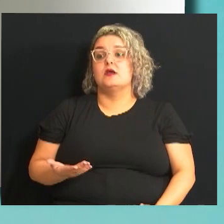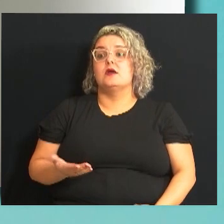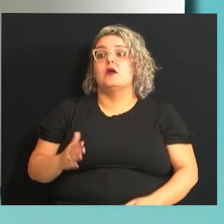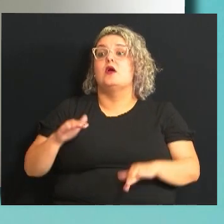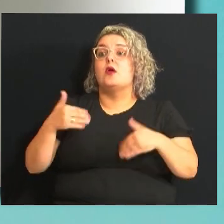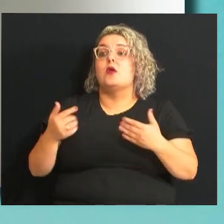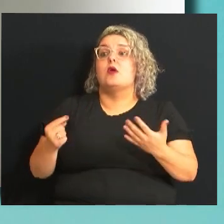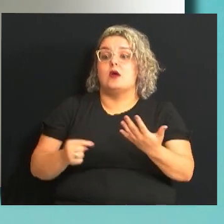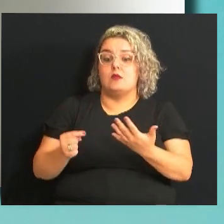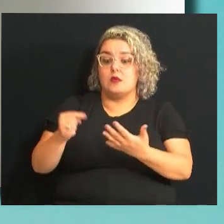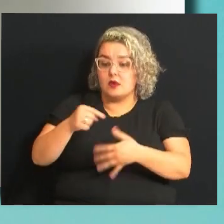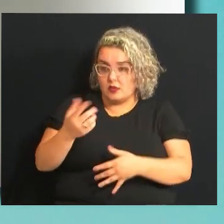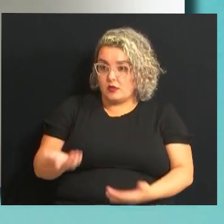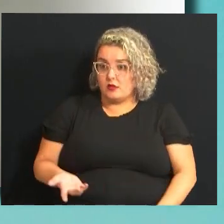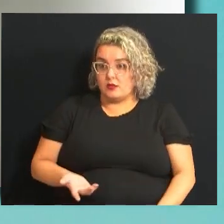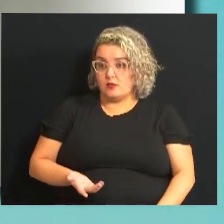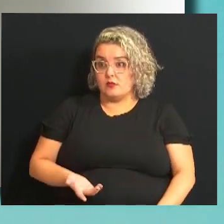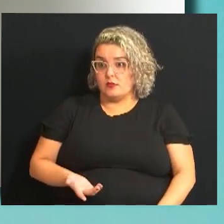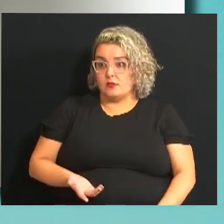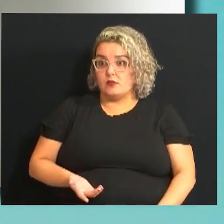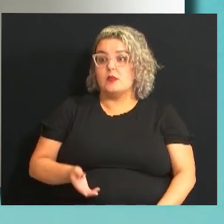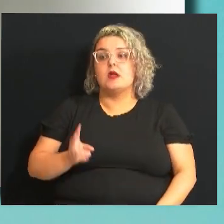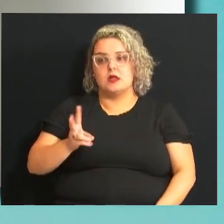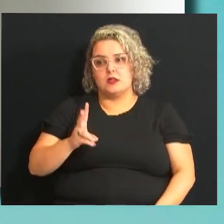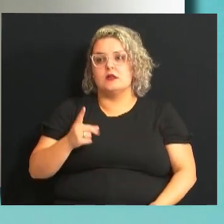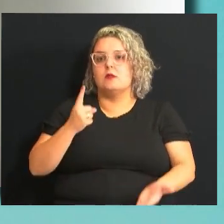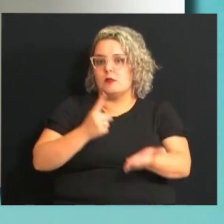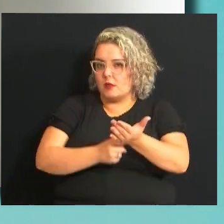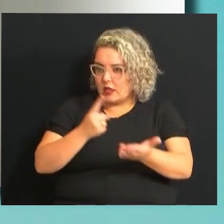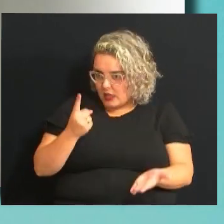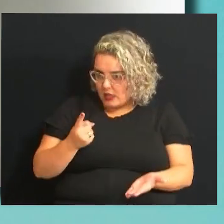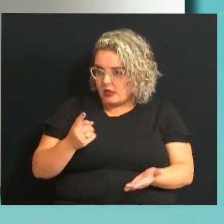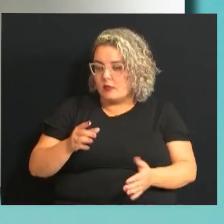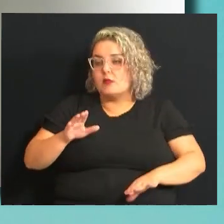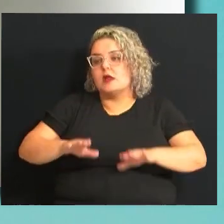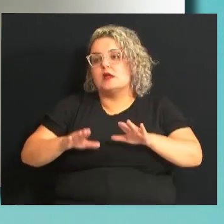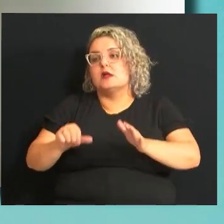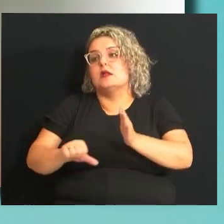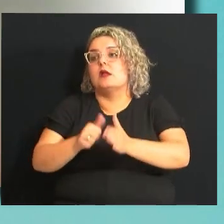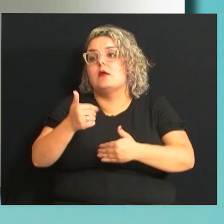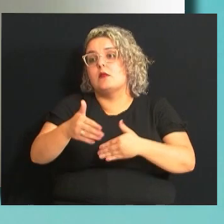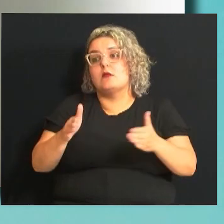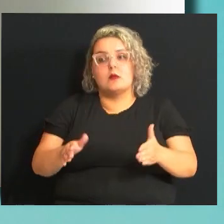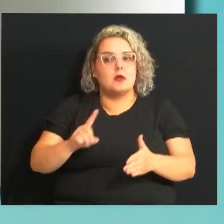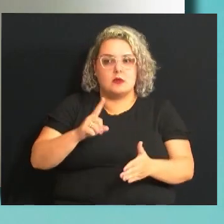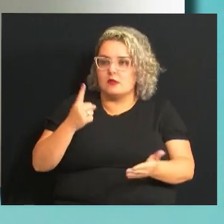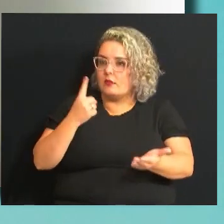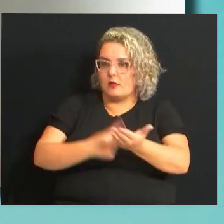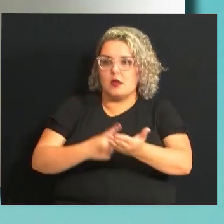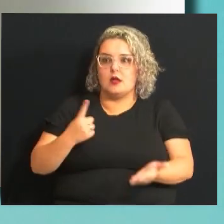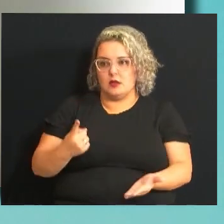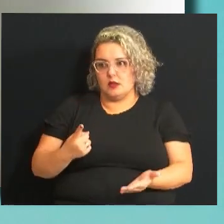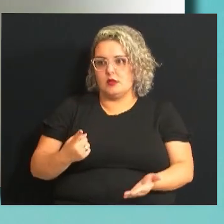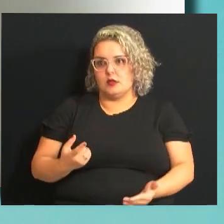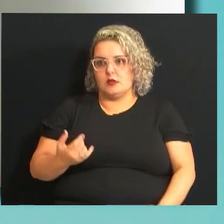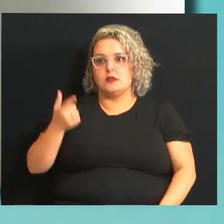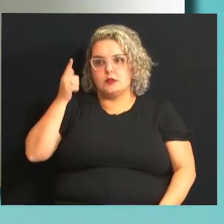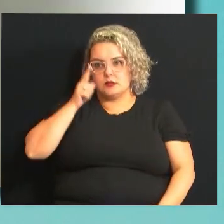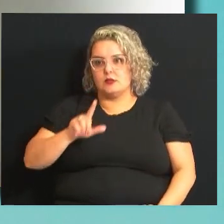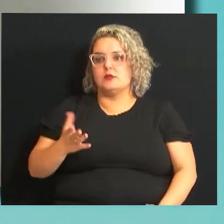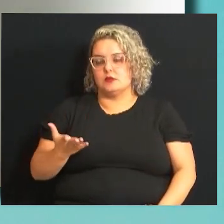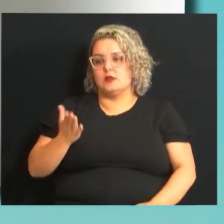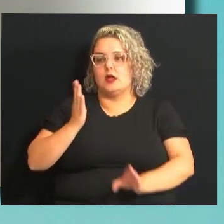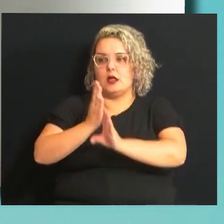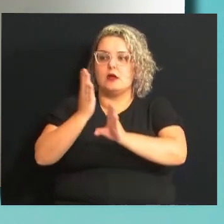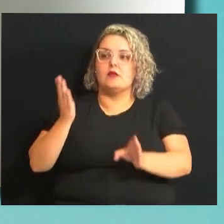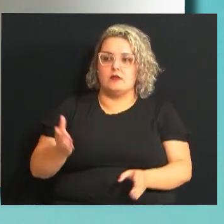você retornar para o nosso time de suporte, mandar uma mensagem para a gente, tentando identificar quais eram esses itens, porque a gente sempre marca, mas muitas